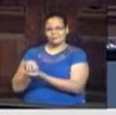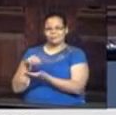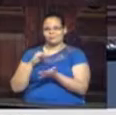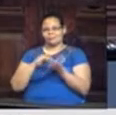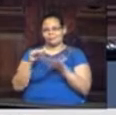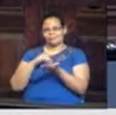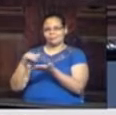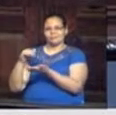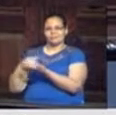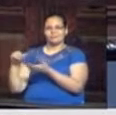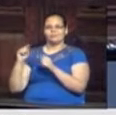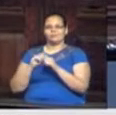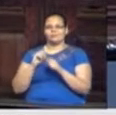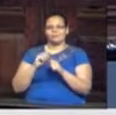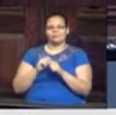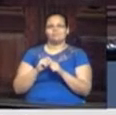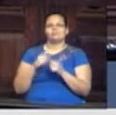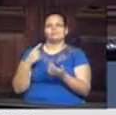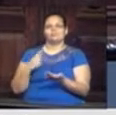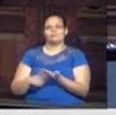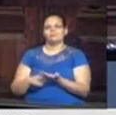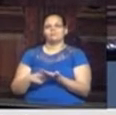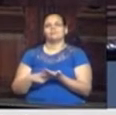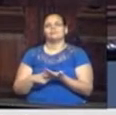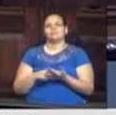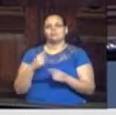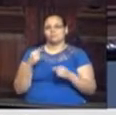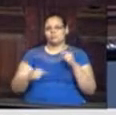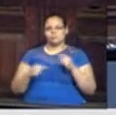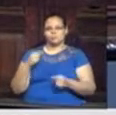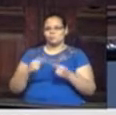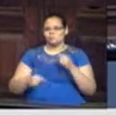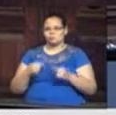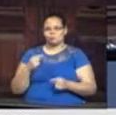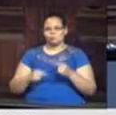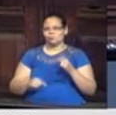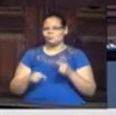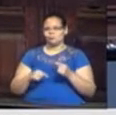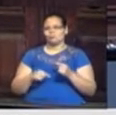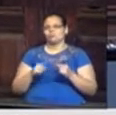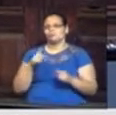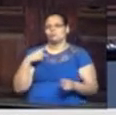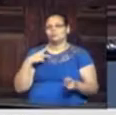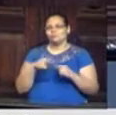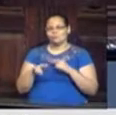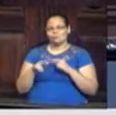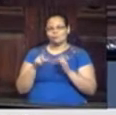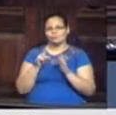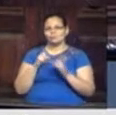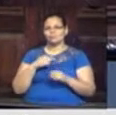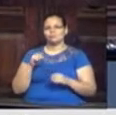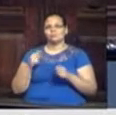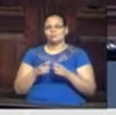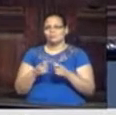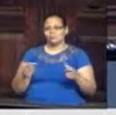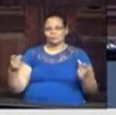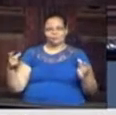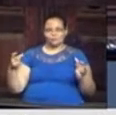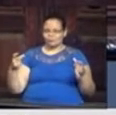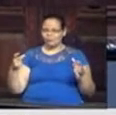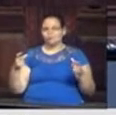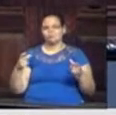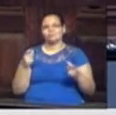para fazer acordos políticos, não cortando os cargos em comissão e abrindo um maior balcão de